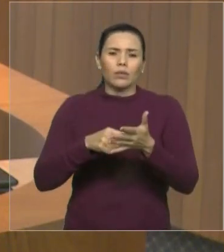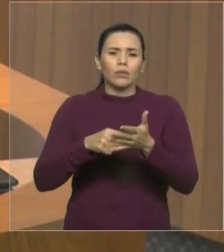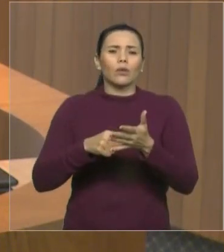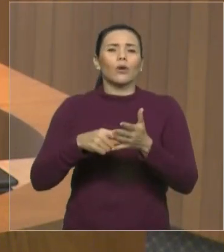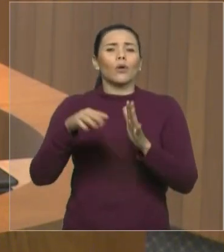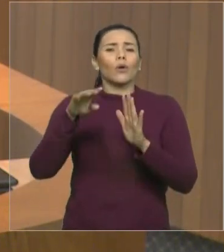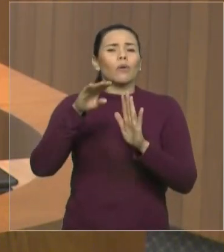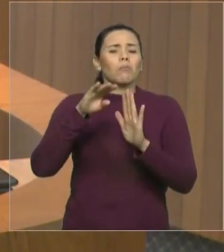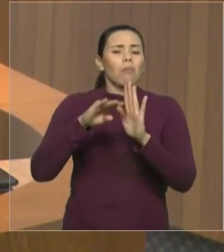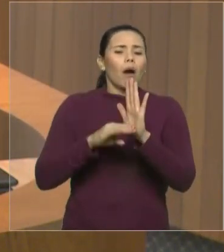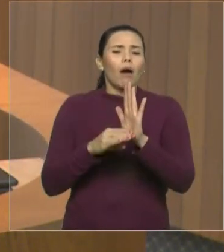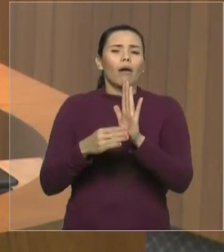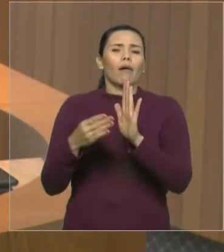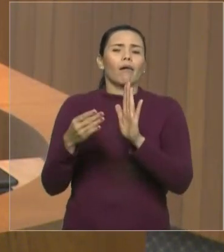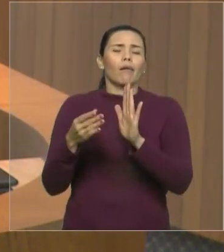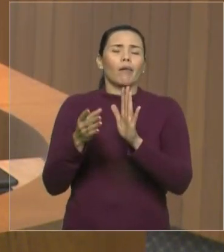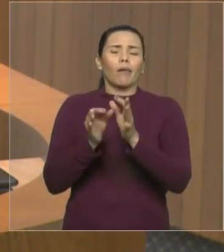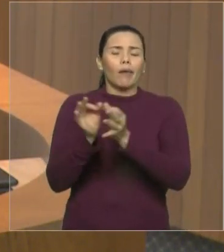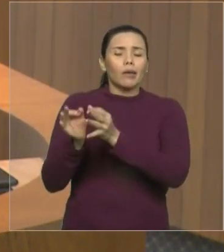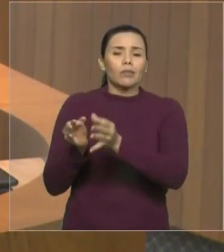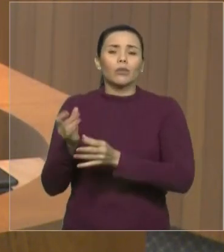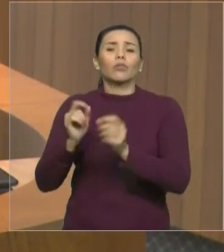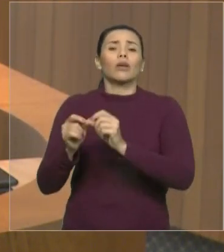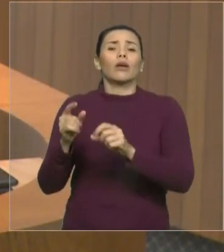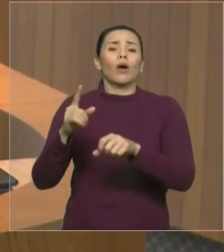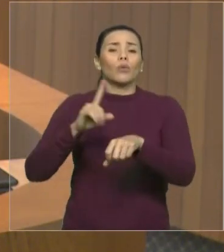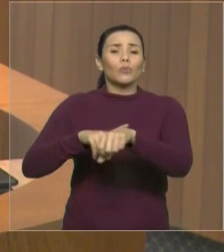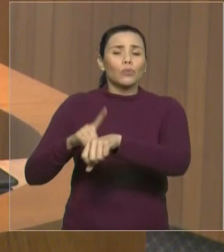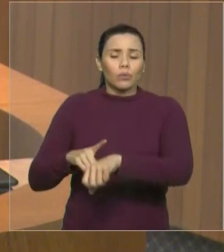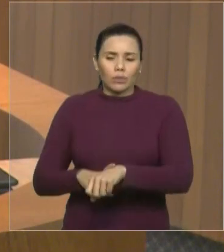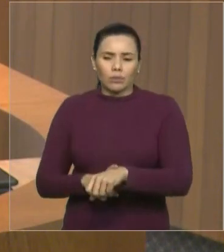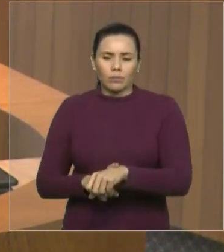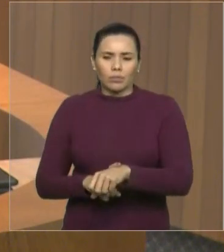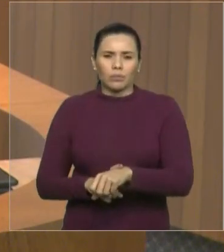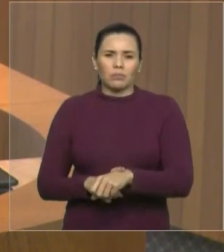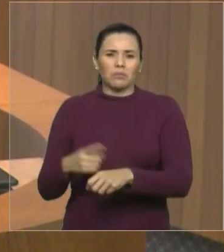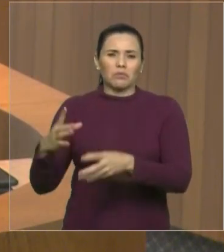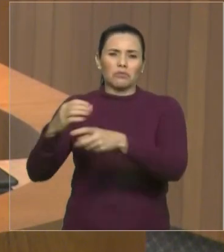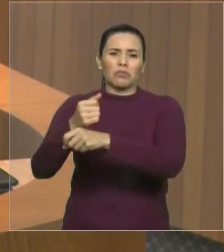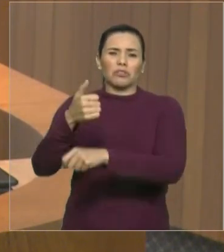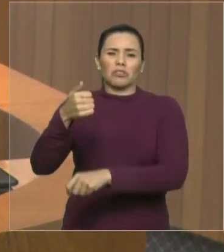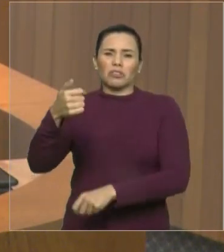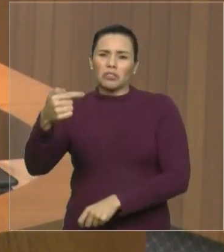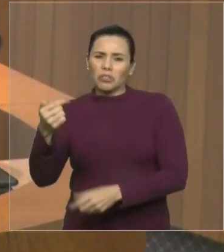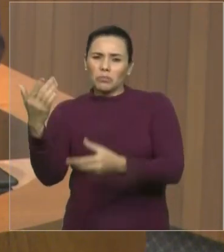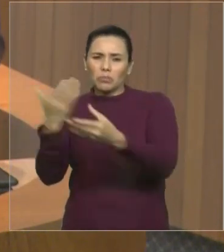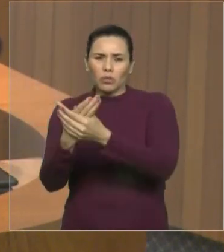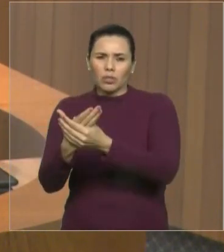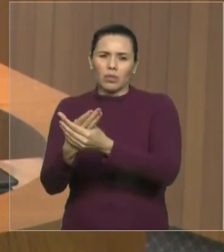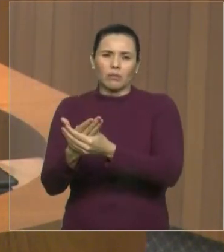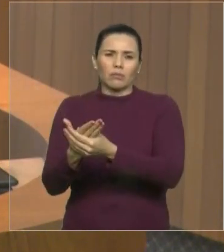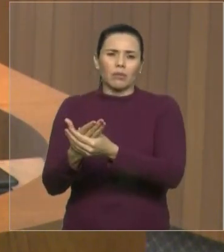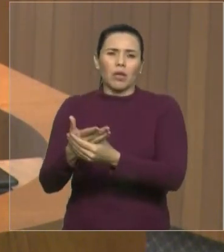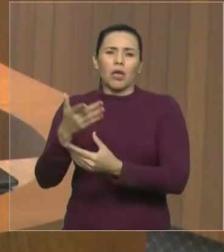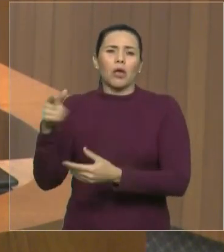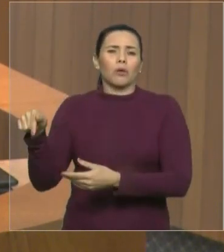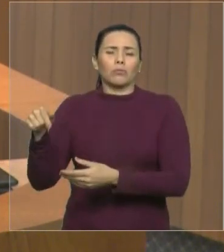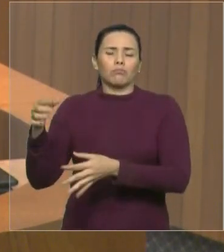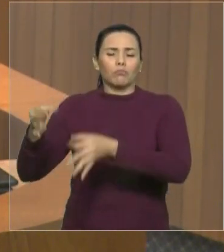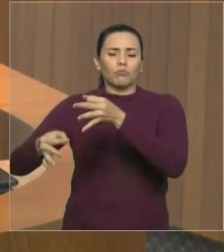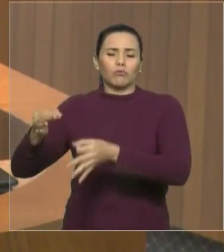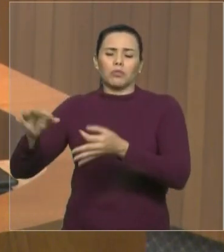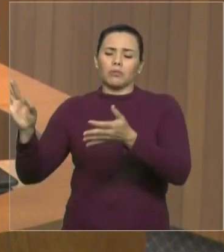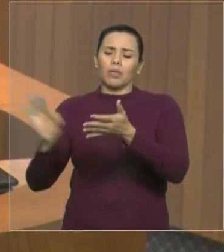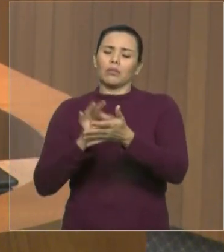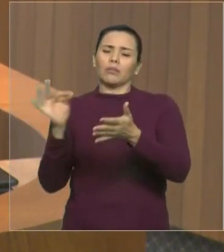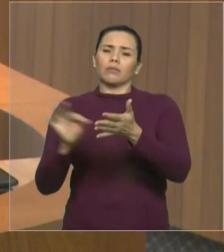em 17 processos, em que as coisas são feitas a toque de caixa, você começa a levantar